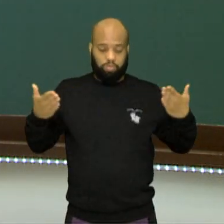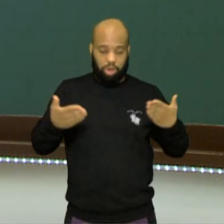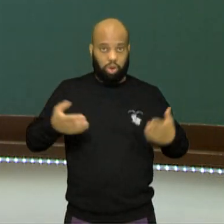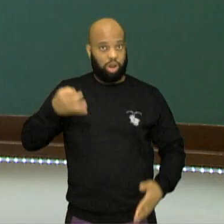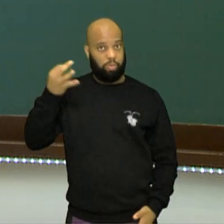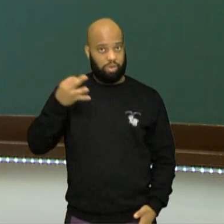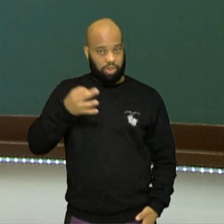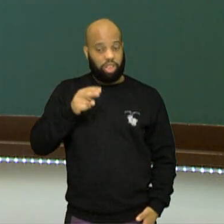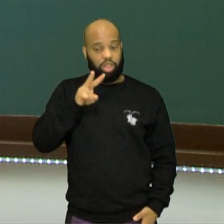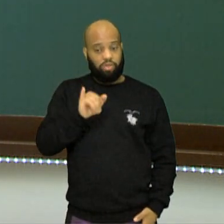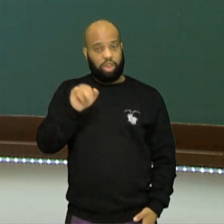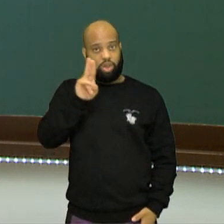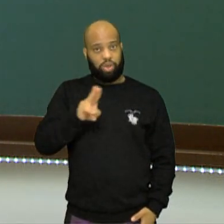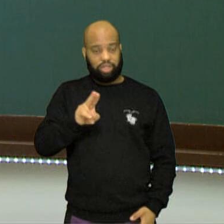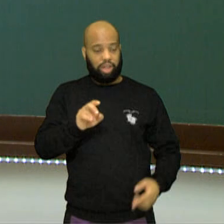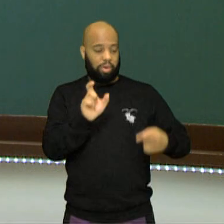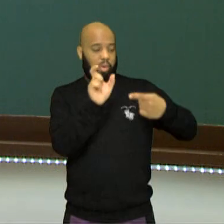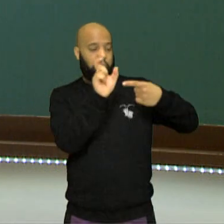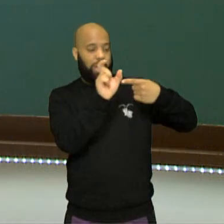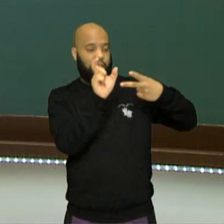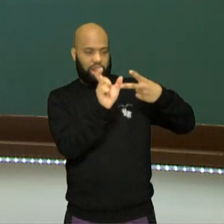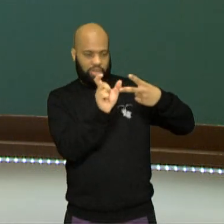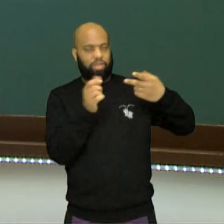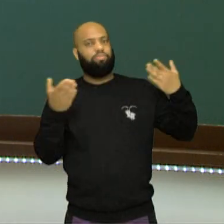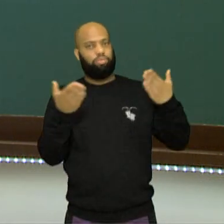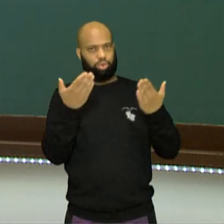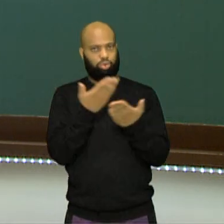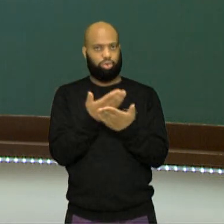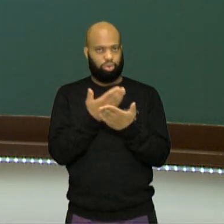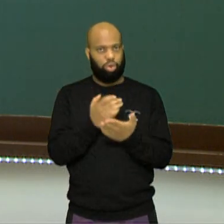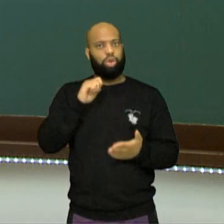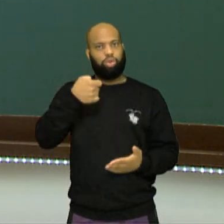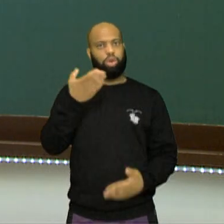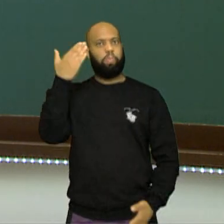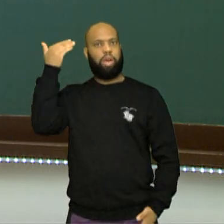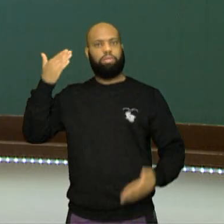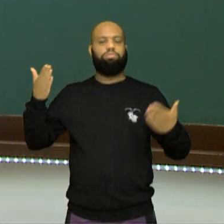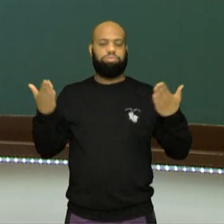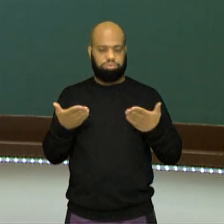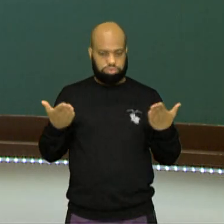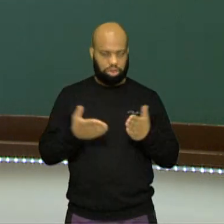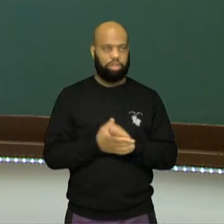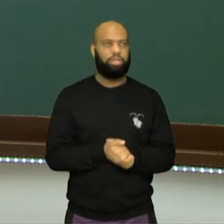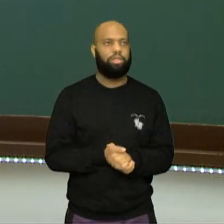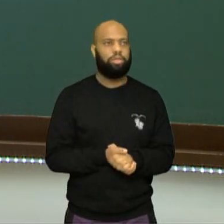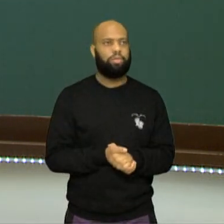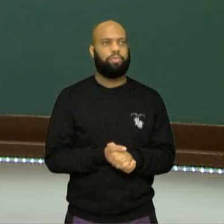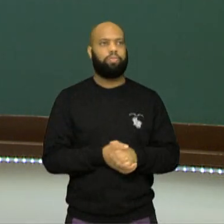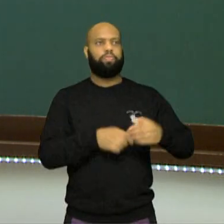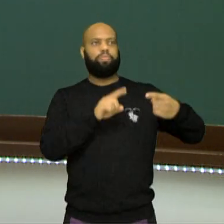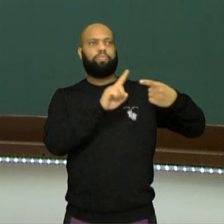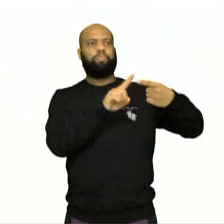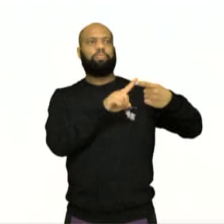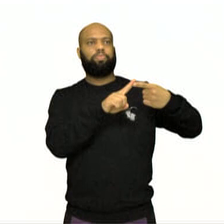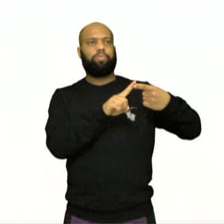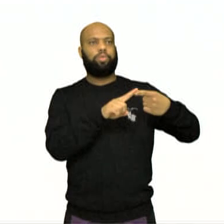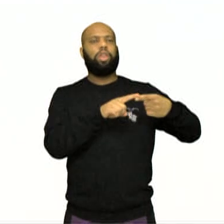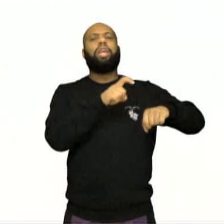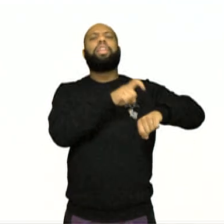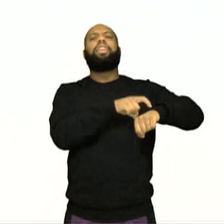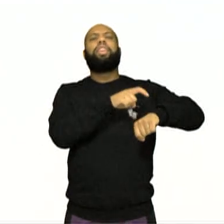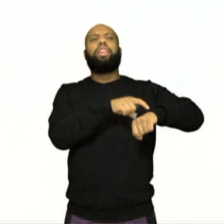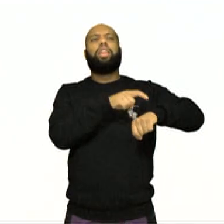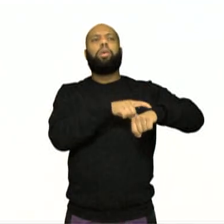Por exemplo, a letra A aqui é o exemplo. How long has Sandra lived in Spain? Por quanto tempo que a Sandra tem morado aqui